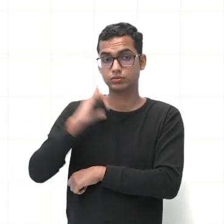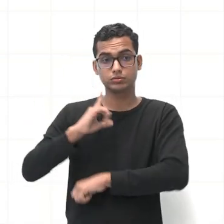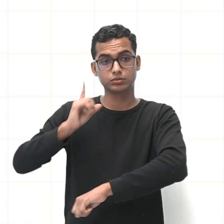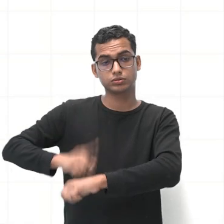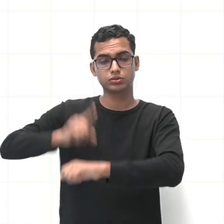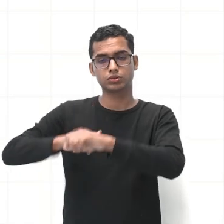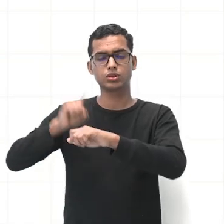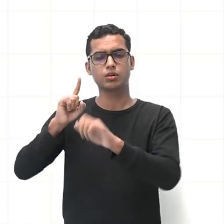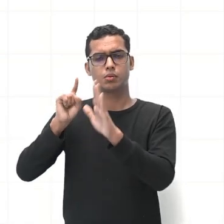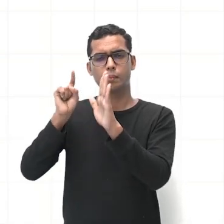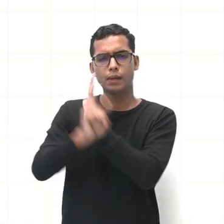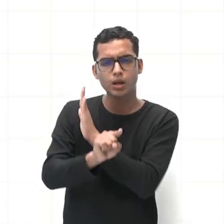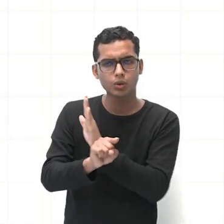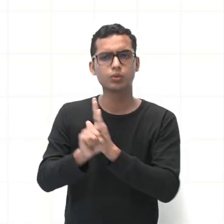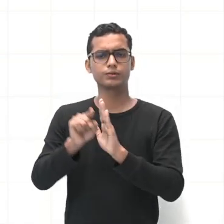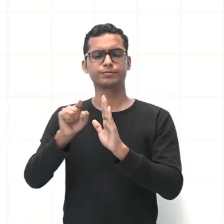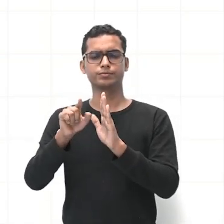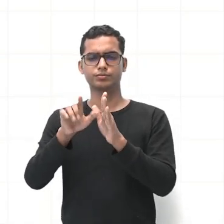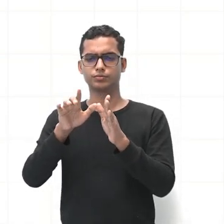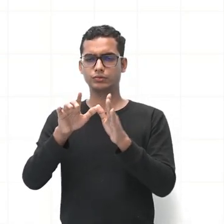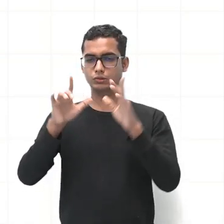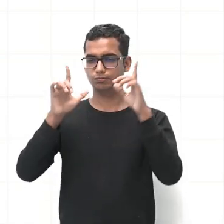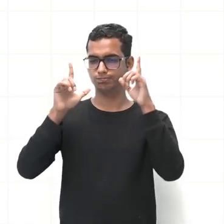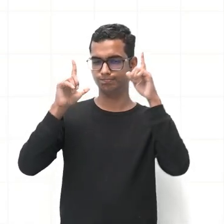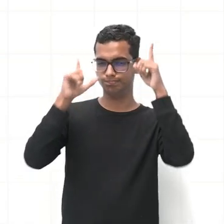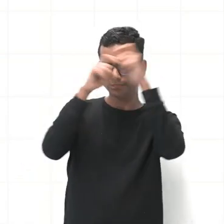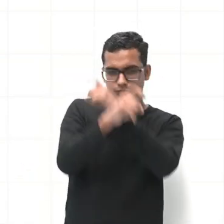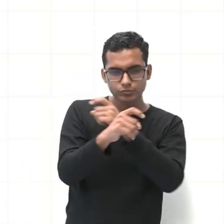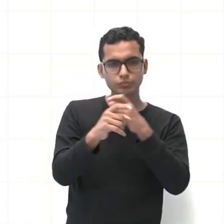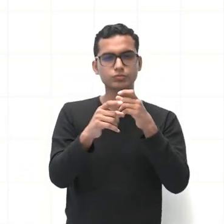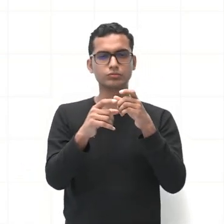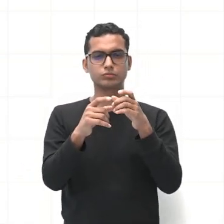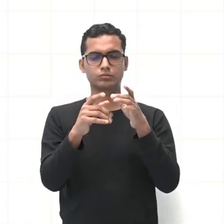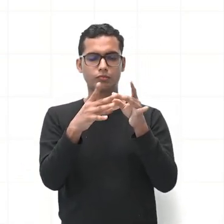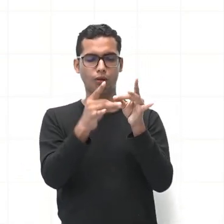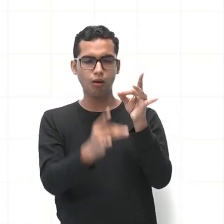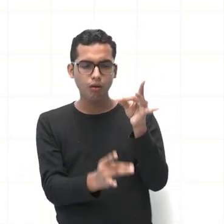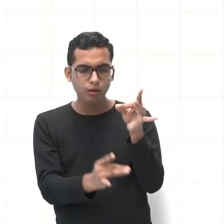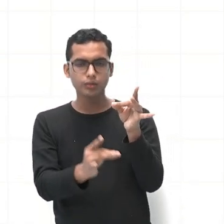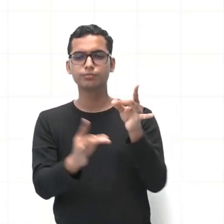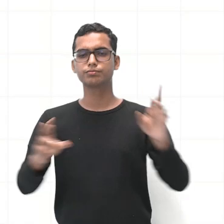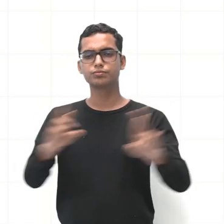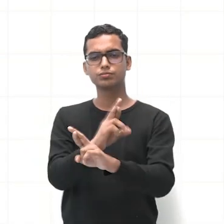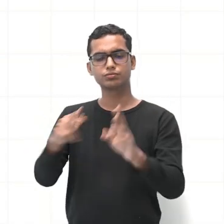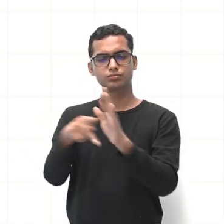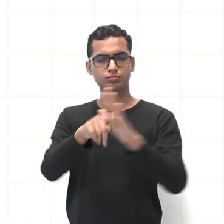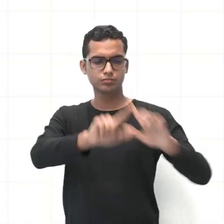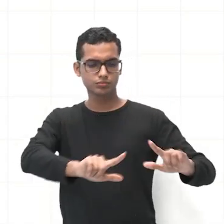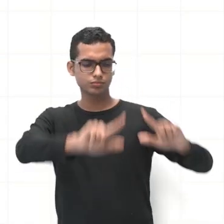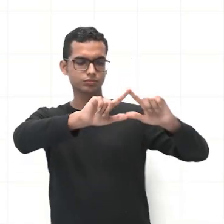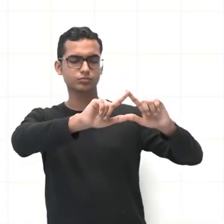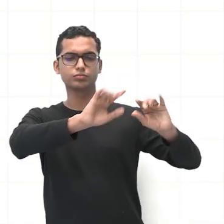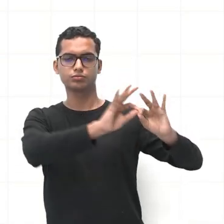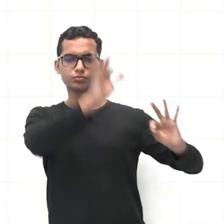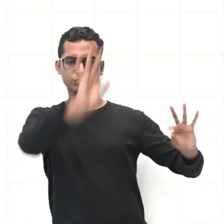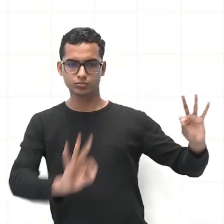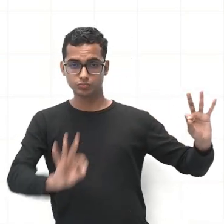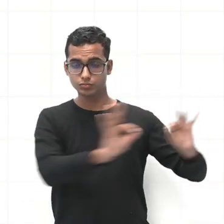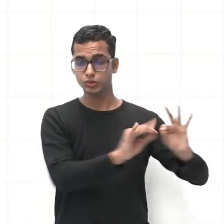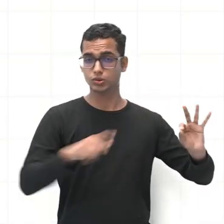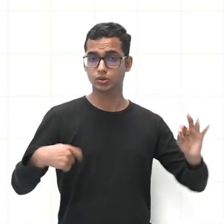questões que são mais complexas, né, relacionadas a triângulos, a gente